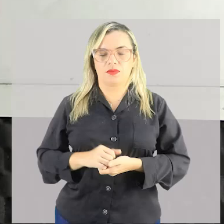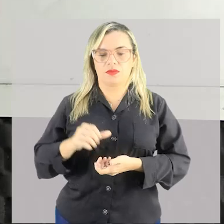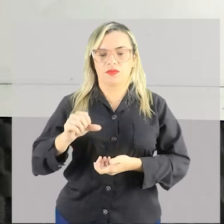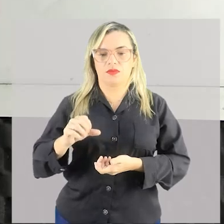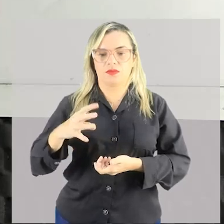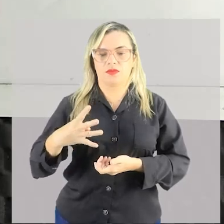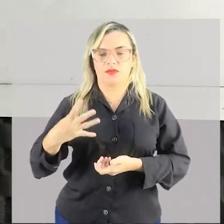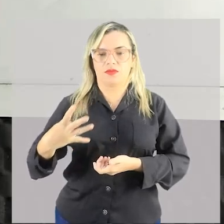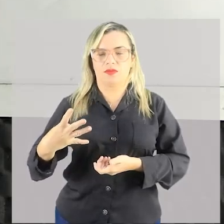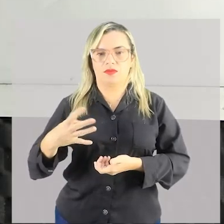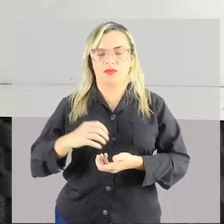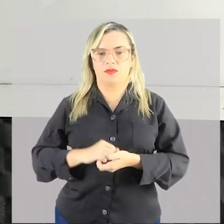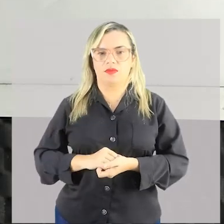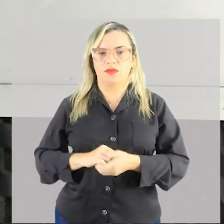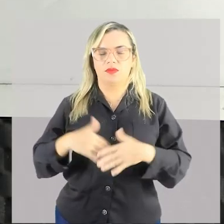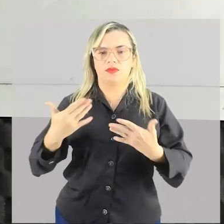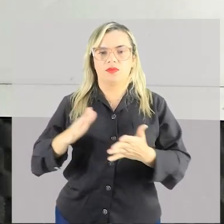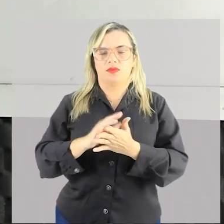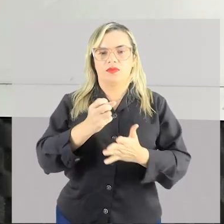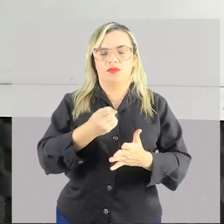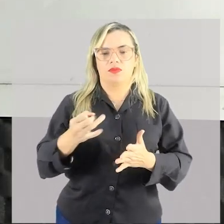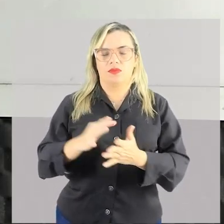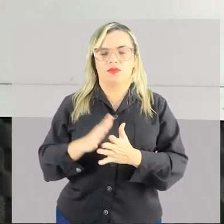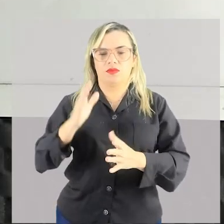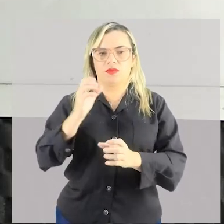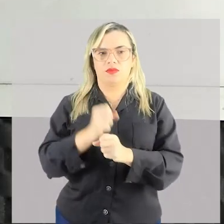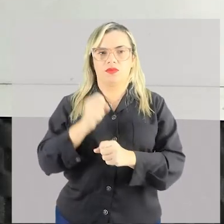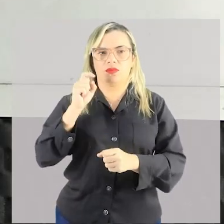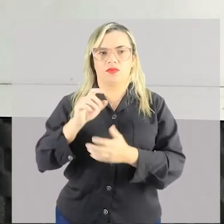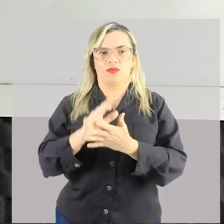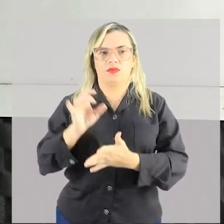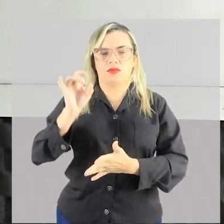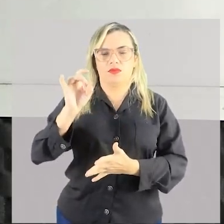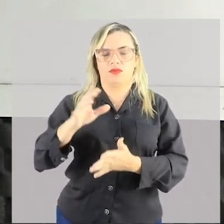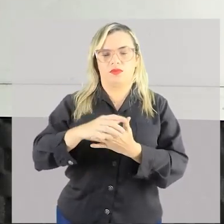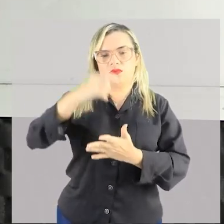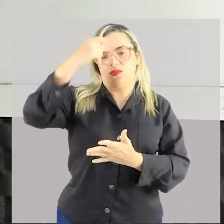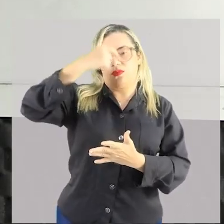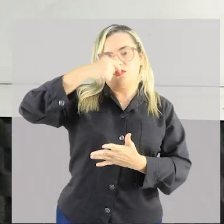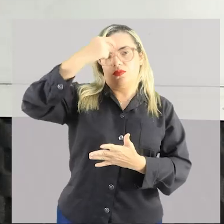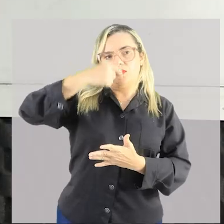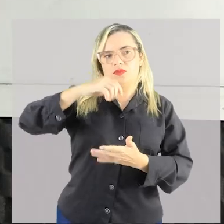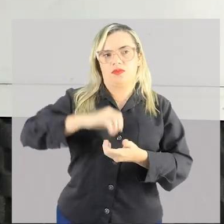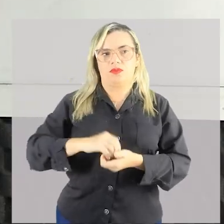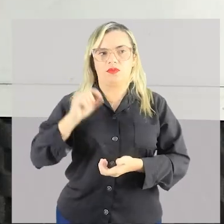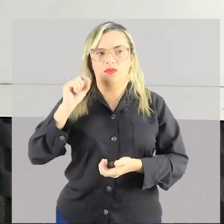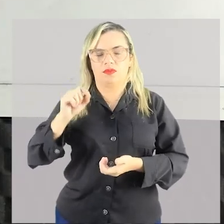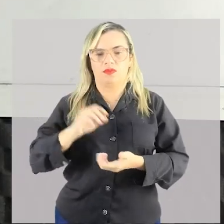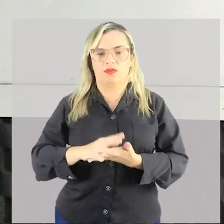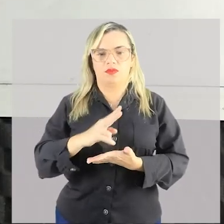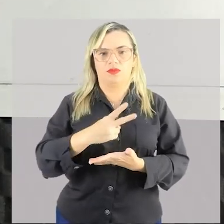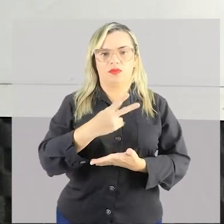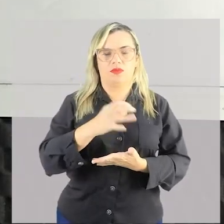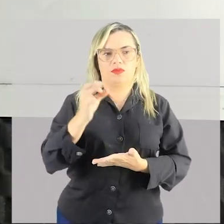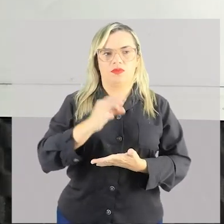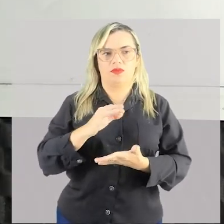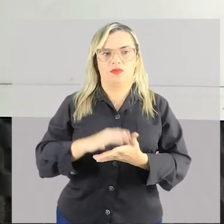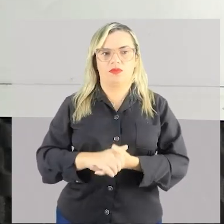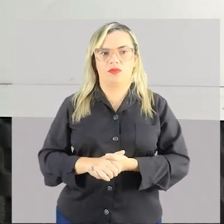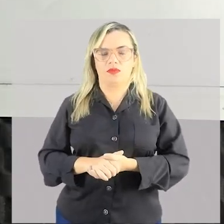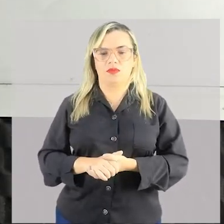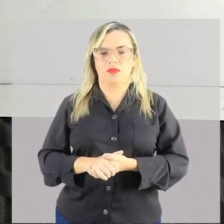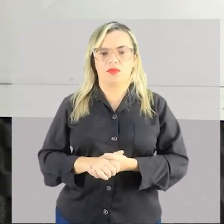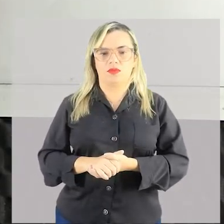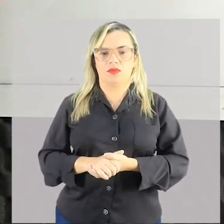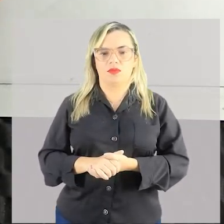94% Então qual a probabilidade de se aperador esteja somente gripado somente gripado esse cara aqui ó que tá desse lado aqui